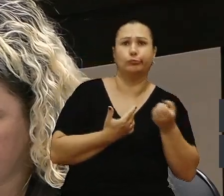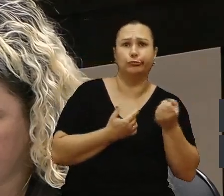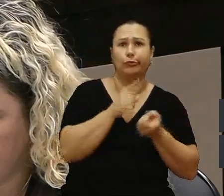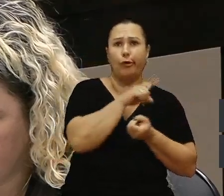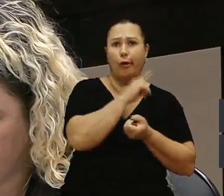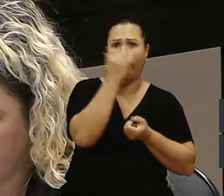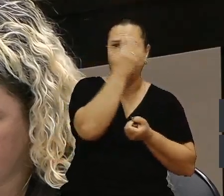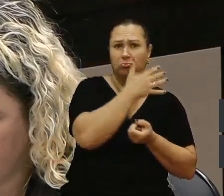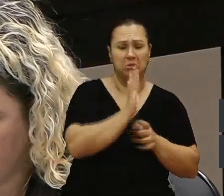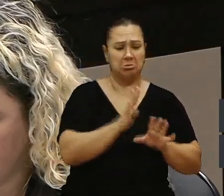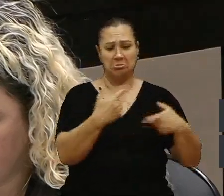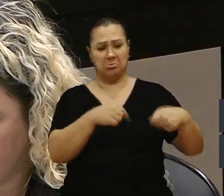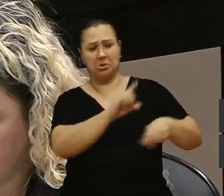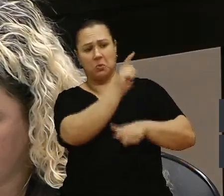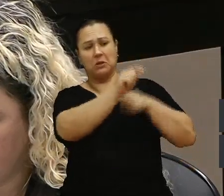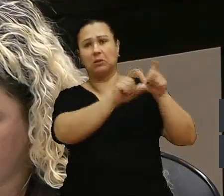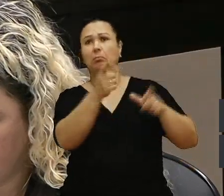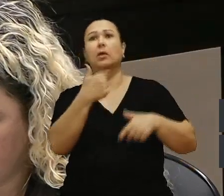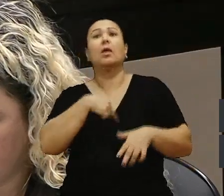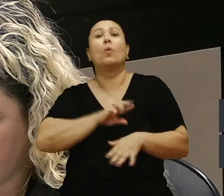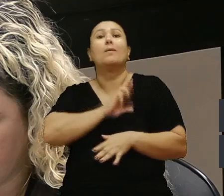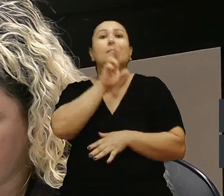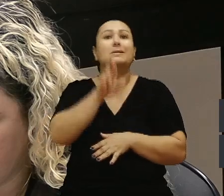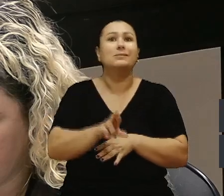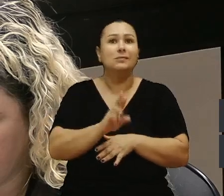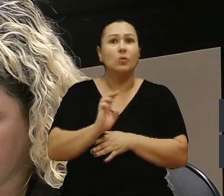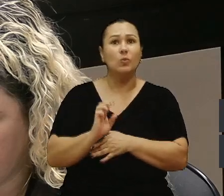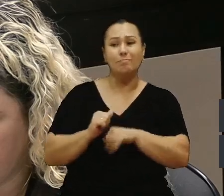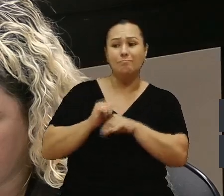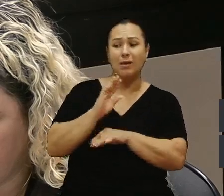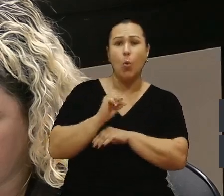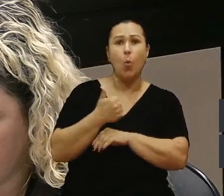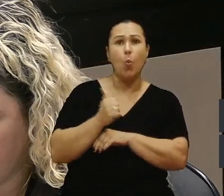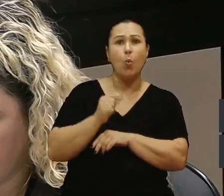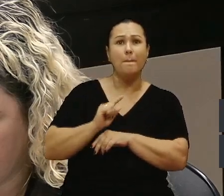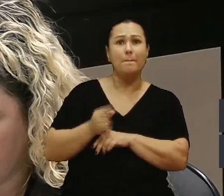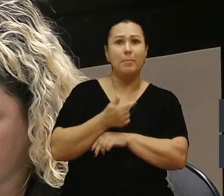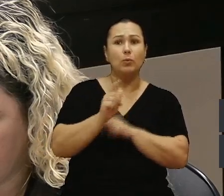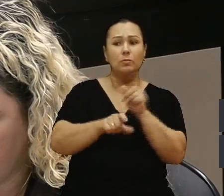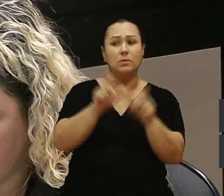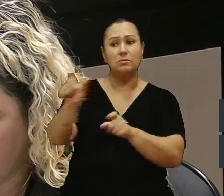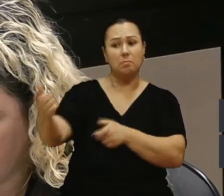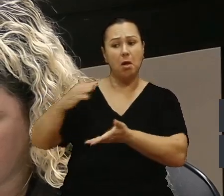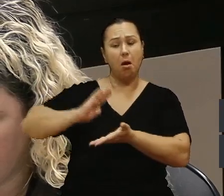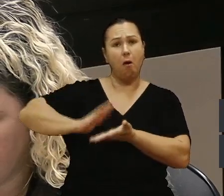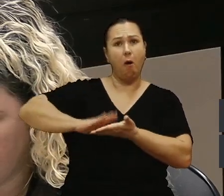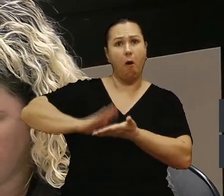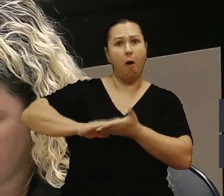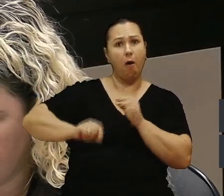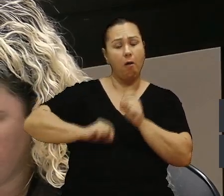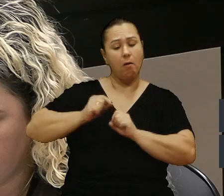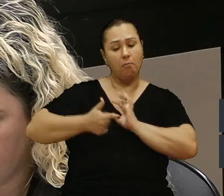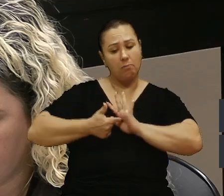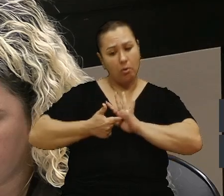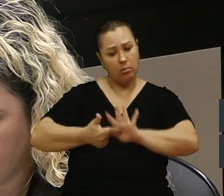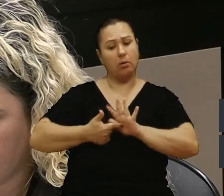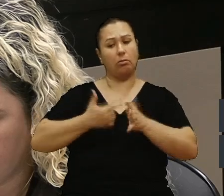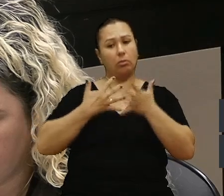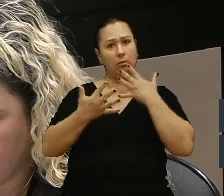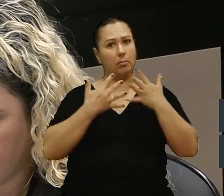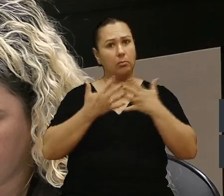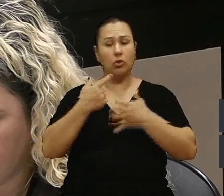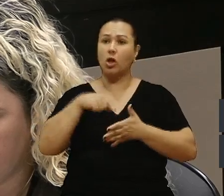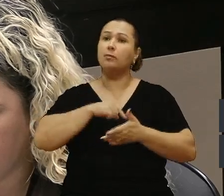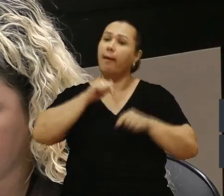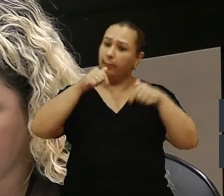preciso do Nespolo, eu represento meus mais de 11 mil pessoas que votaram em mim e acreditam em mim, elas me cobram por transparência. Então, a gente está aqui para cobrar o básico.